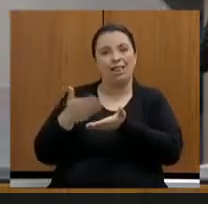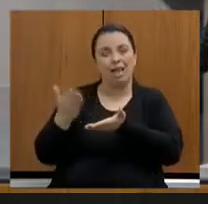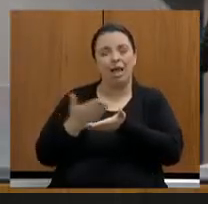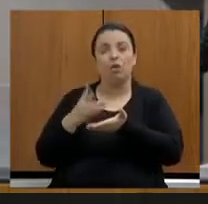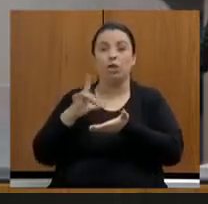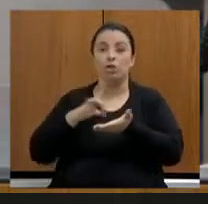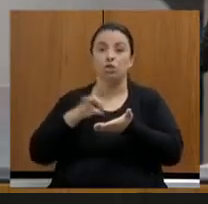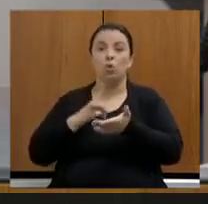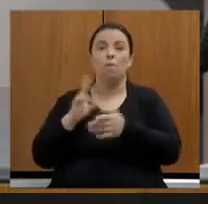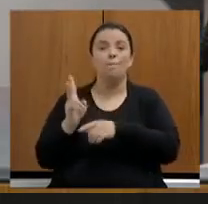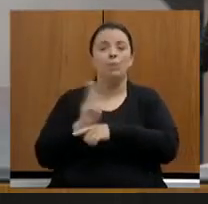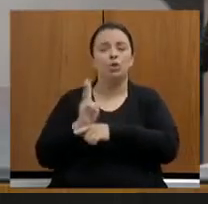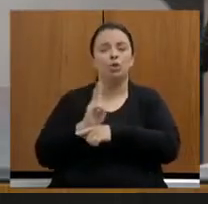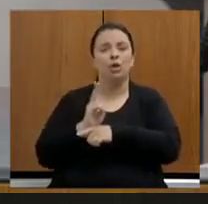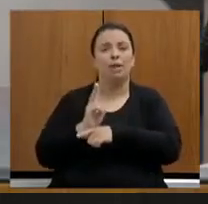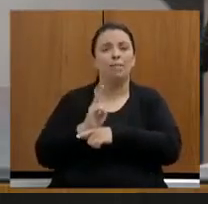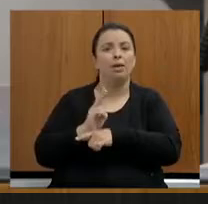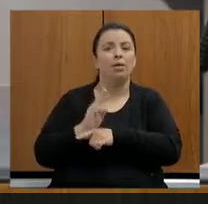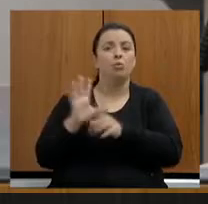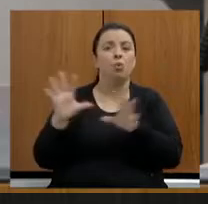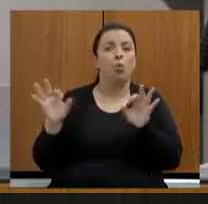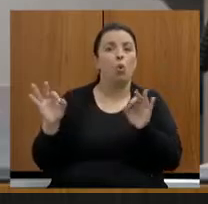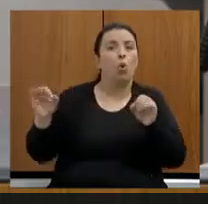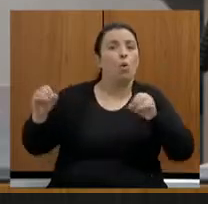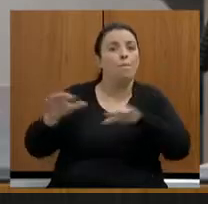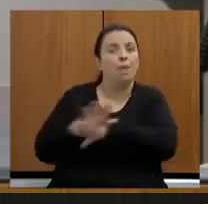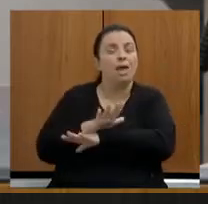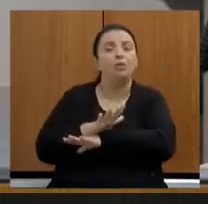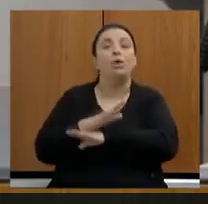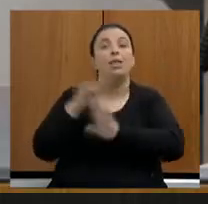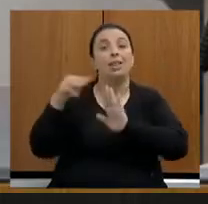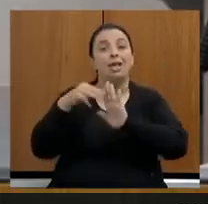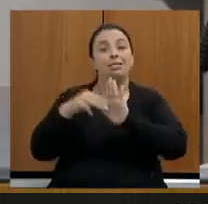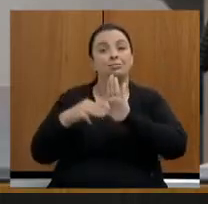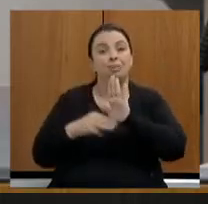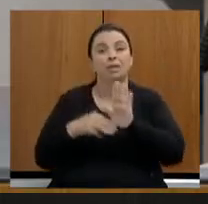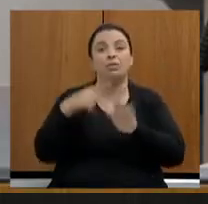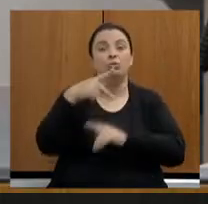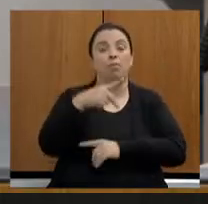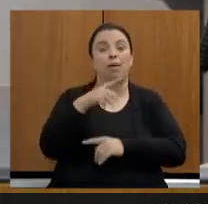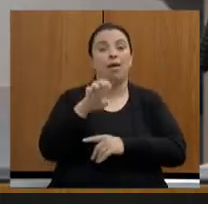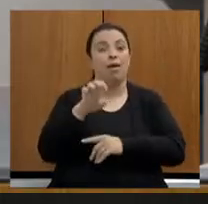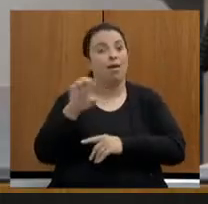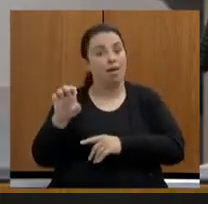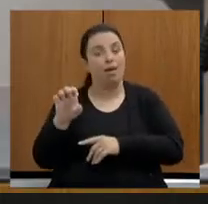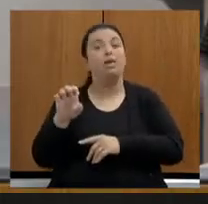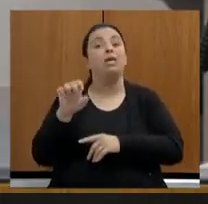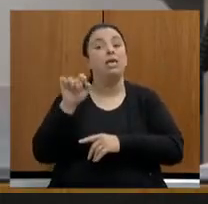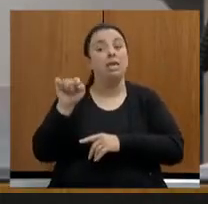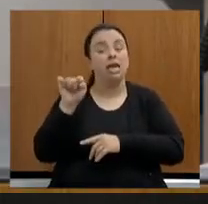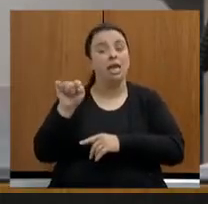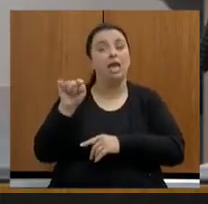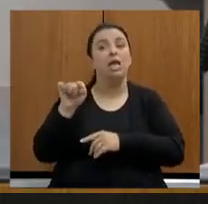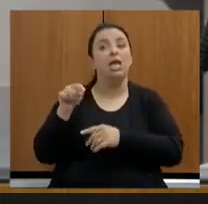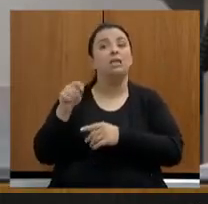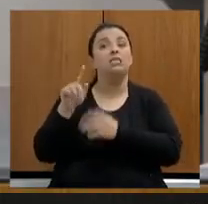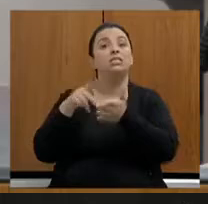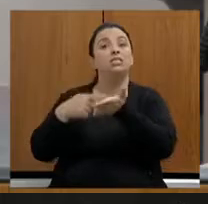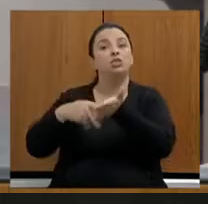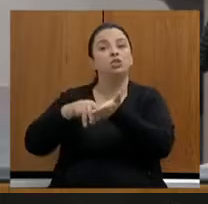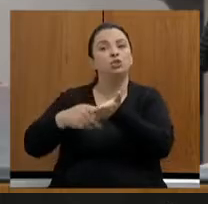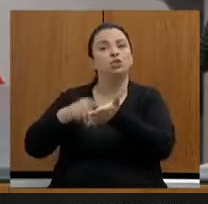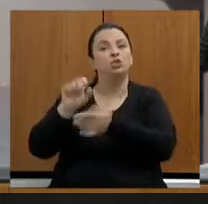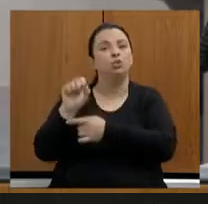monitoramento completo de todas as metas do Plano Estadual de Educação documento que foi apresentado pelos injustos Minas Gerais